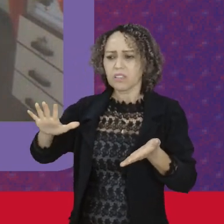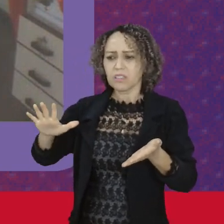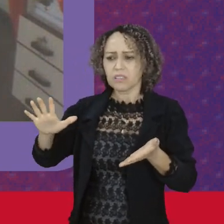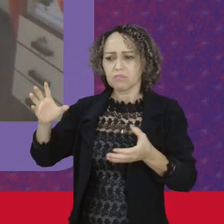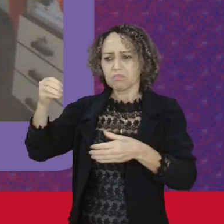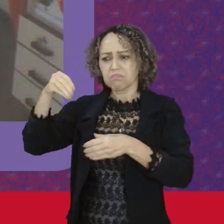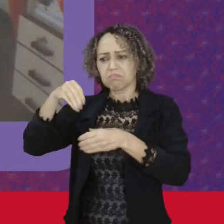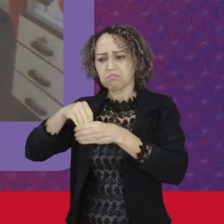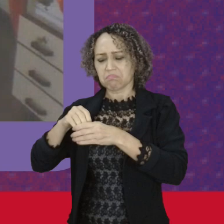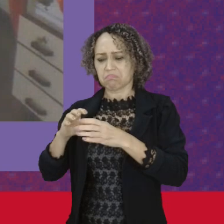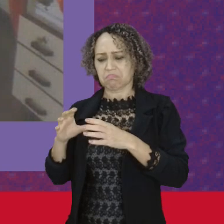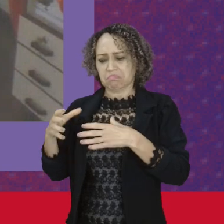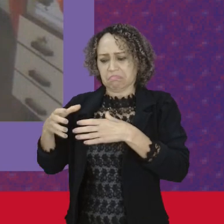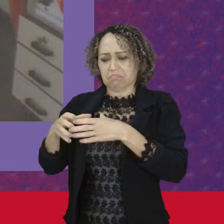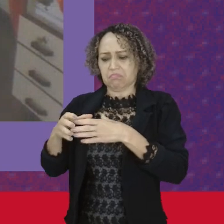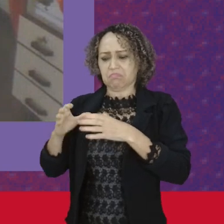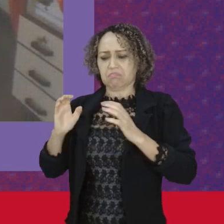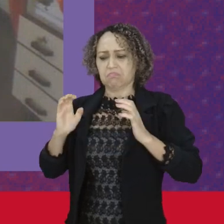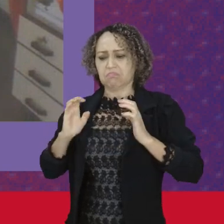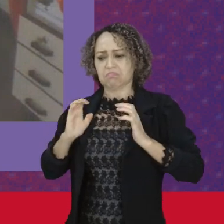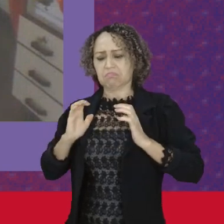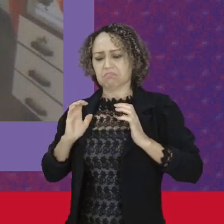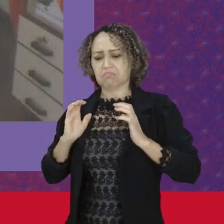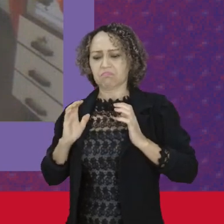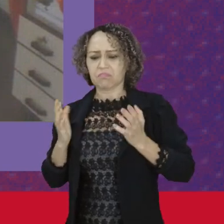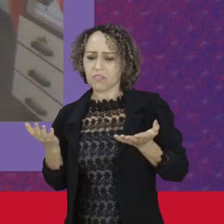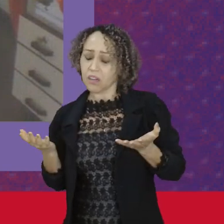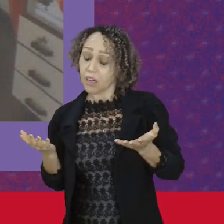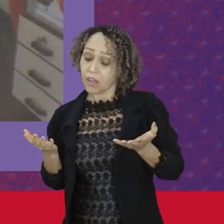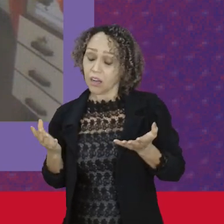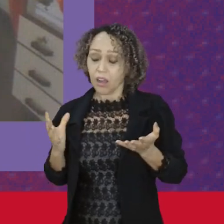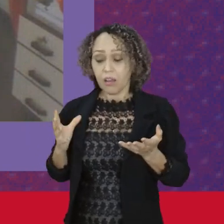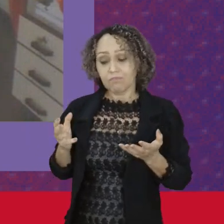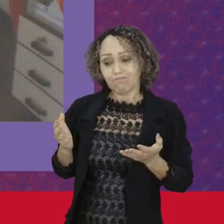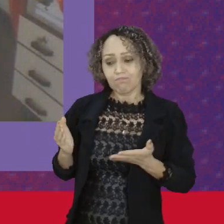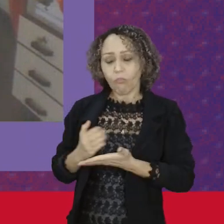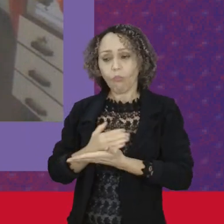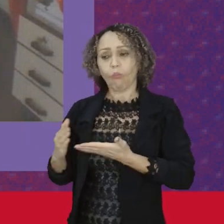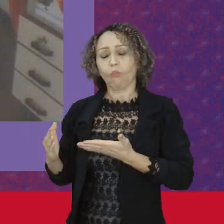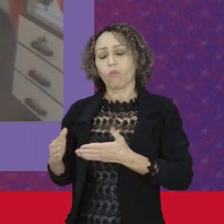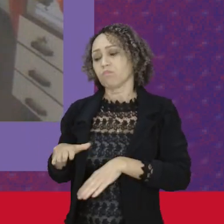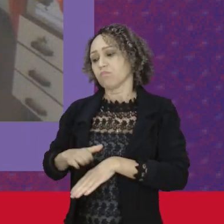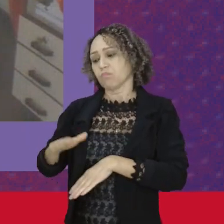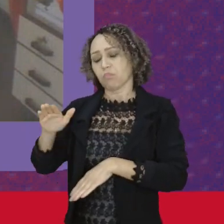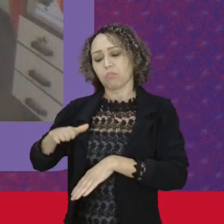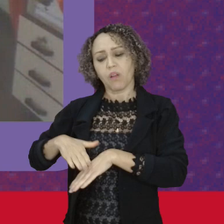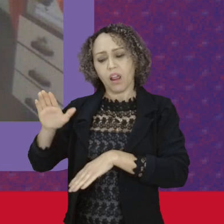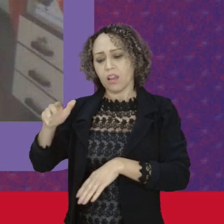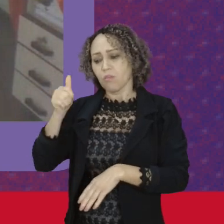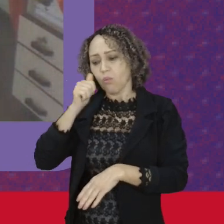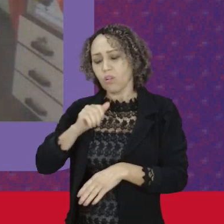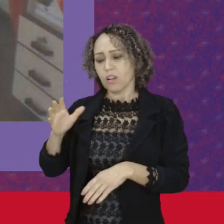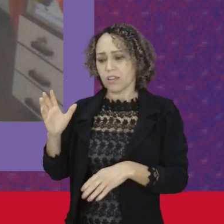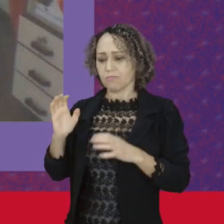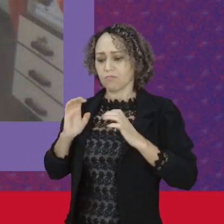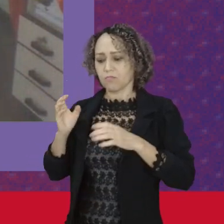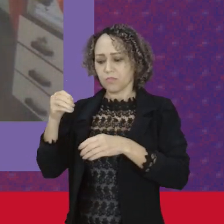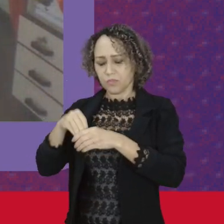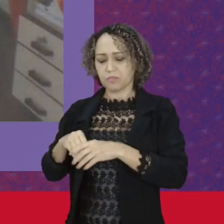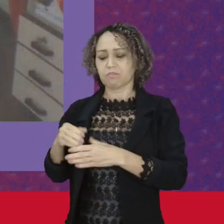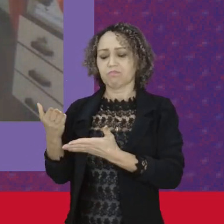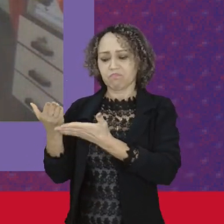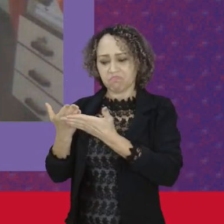digamos, de uma elite, né? Não são todas as mulheres, mas você vê que muitas delas deixam seu